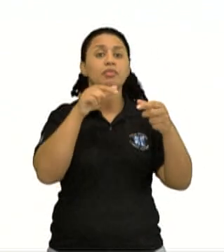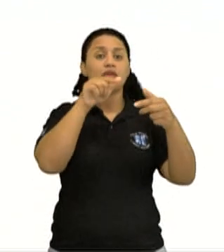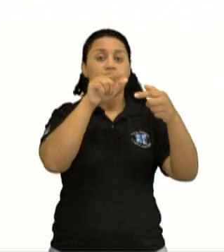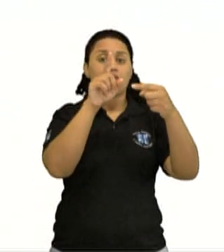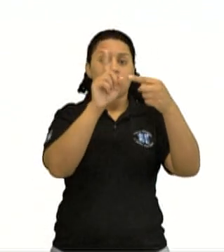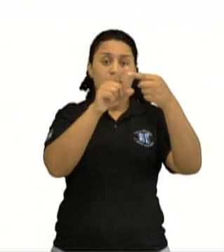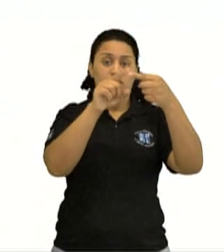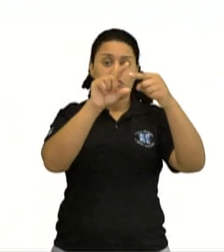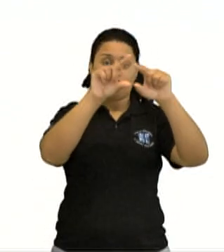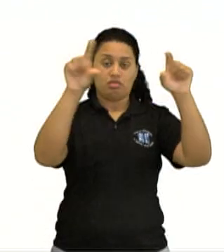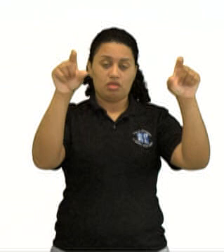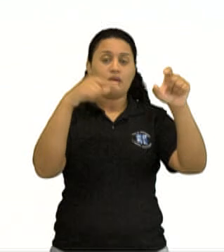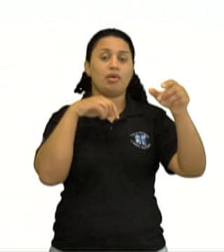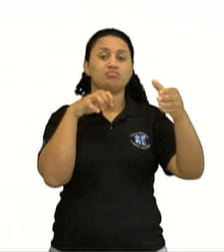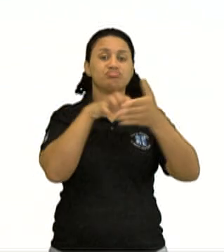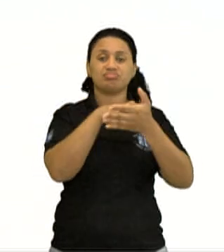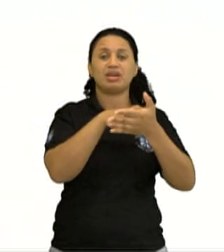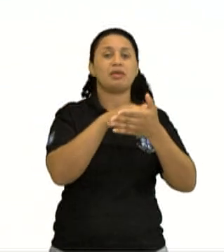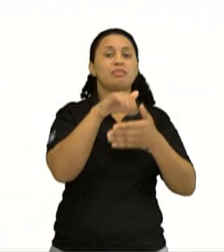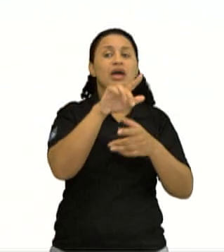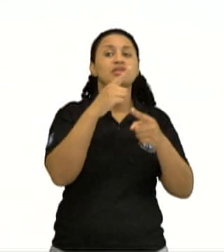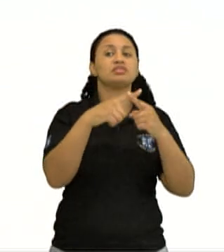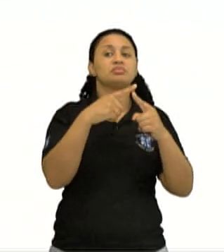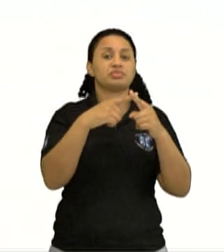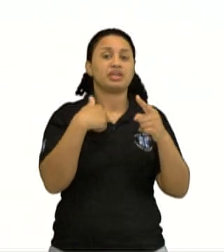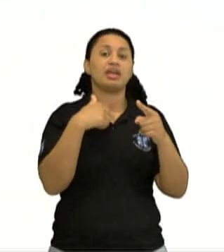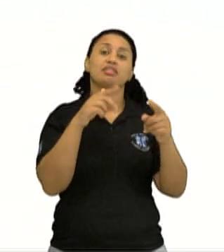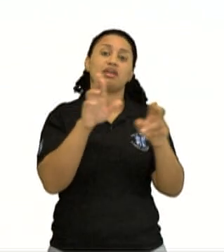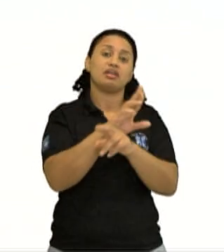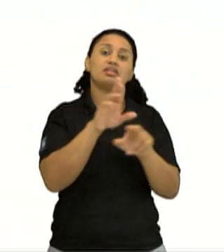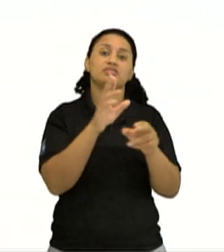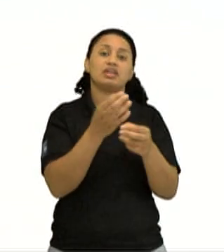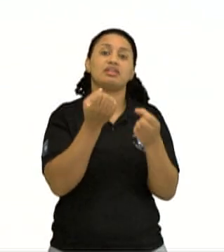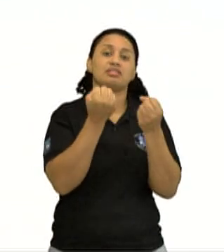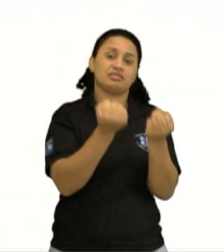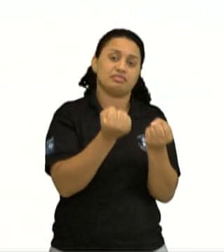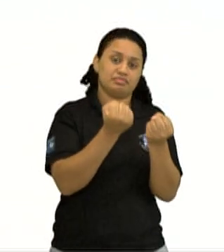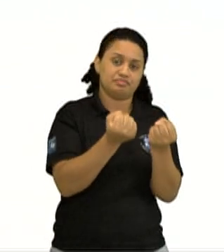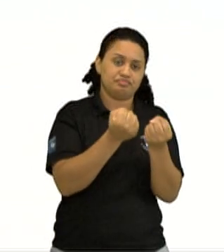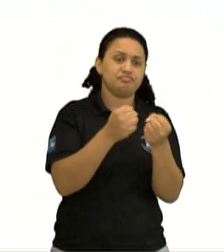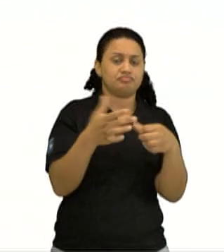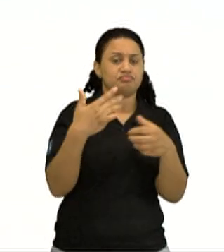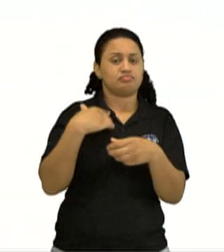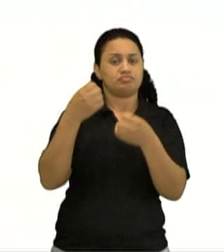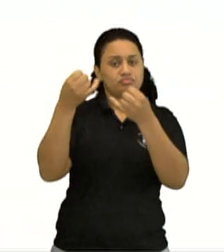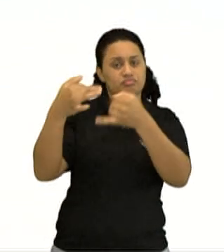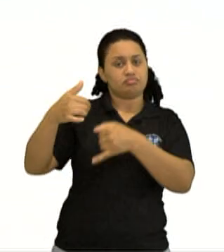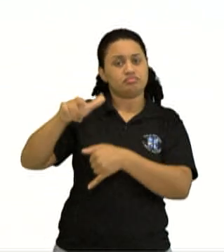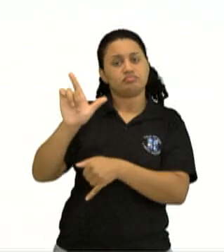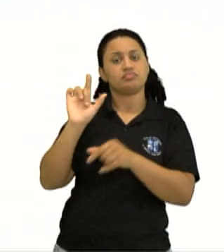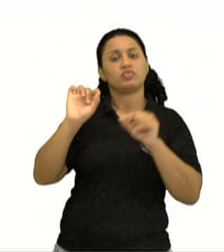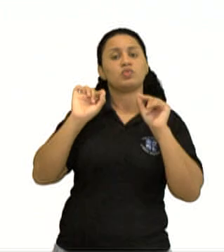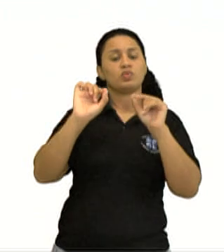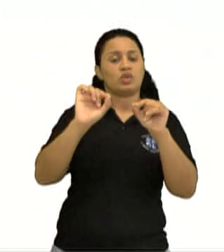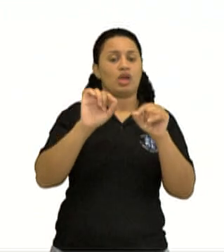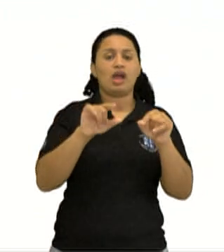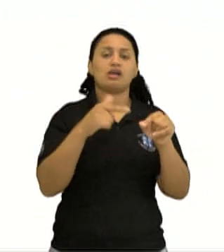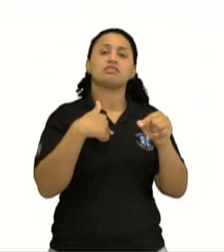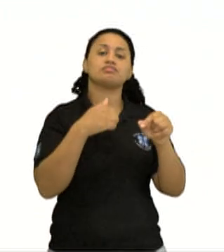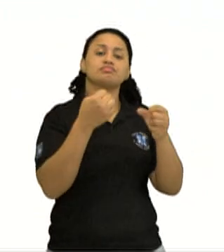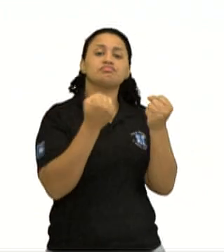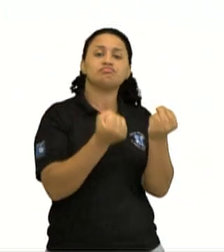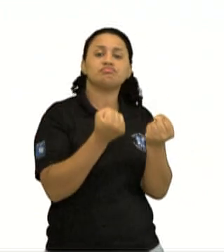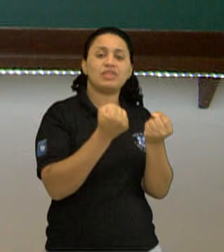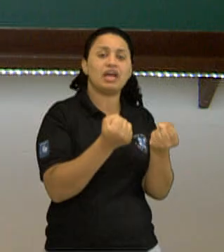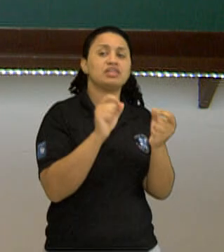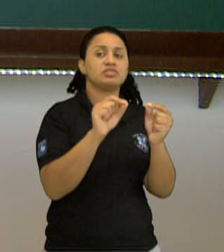a quantidade de movimento é diretamente proporcional à massa. Então, como a gente conversou anteriormente, né, a massa ela é um dos fatores que